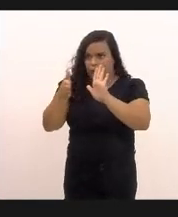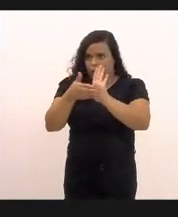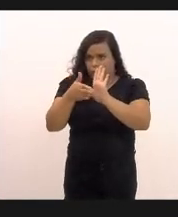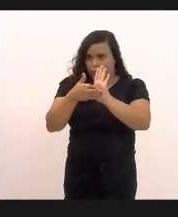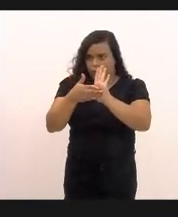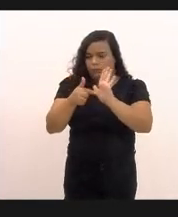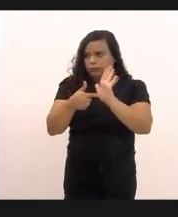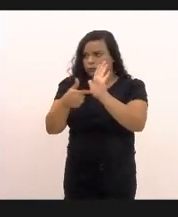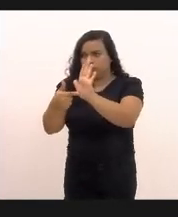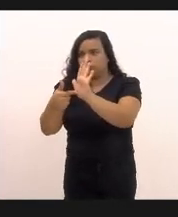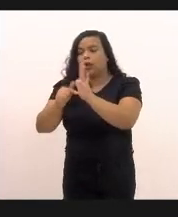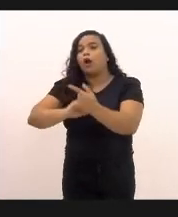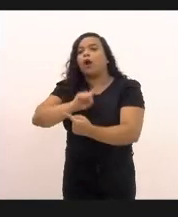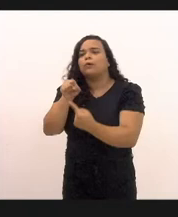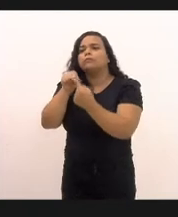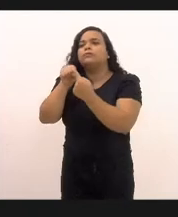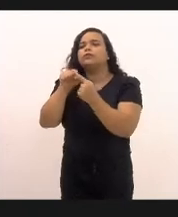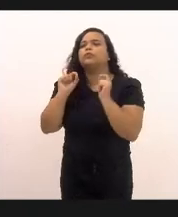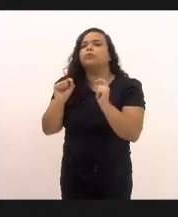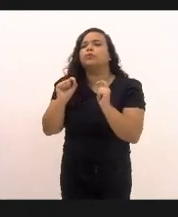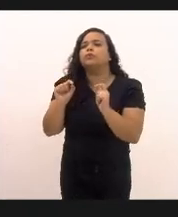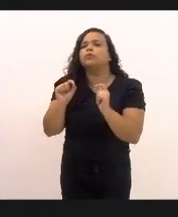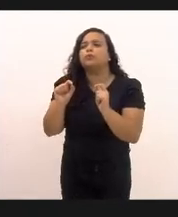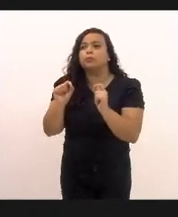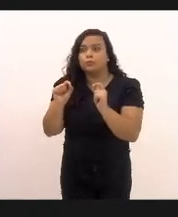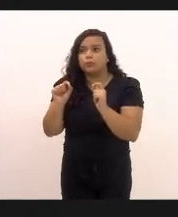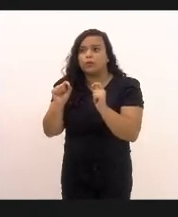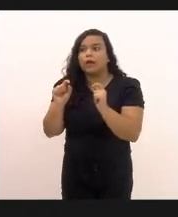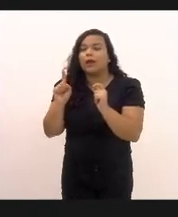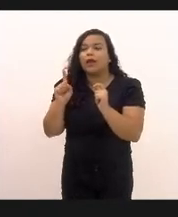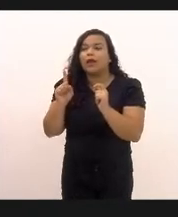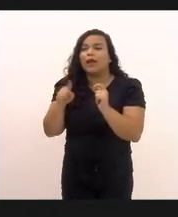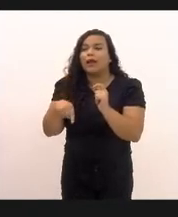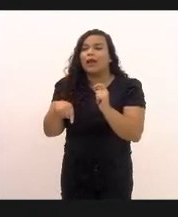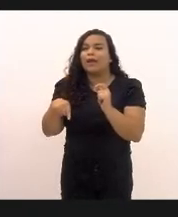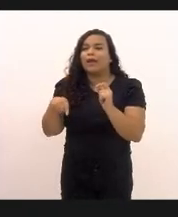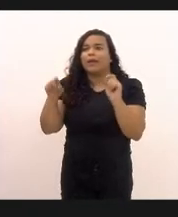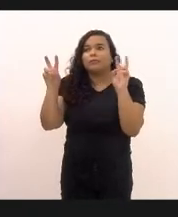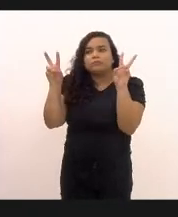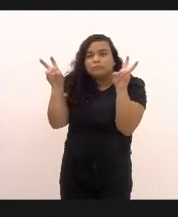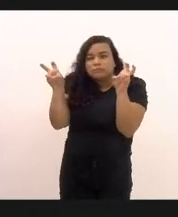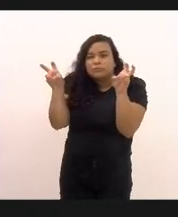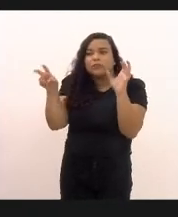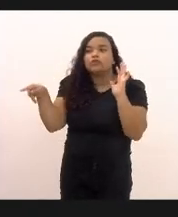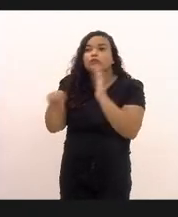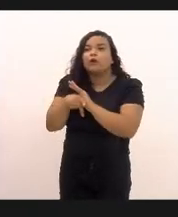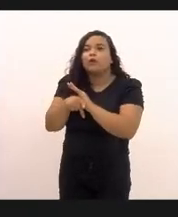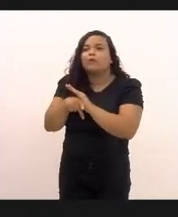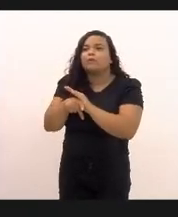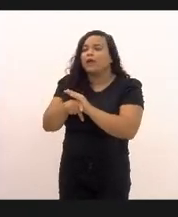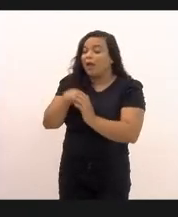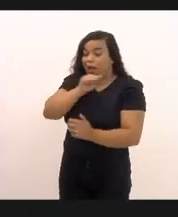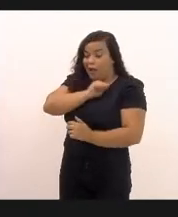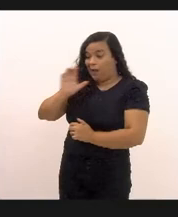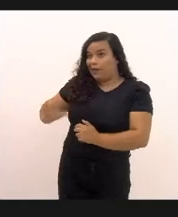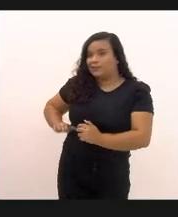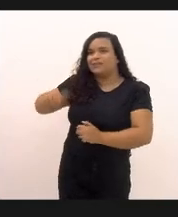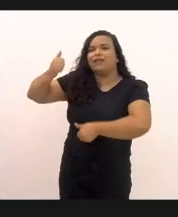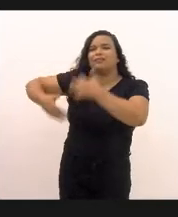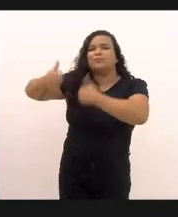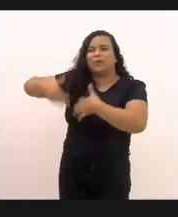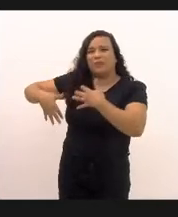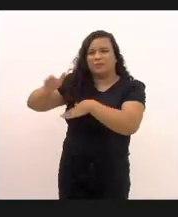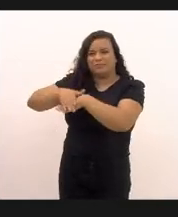teve por objetivo, e abro aspas a uma fala do nosso nobre presidente André Siciliano,